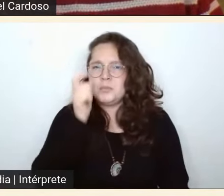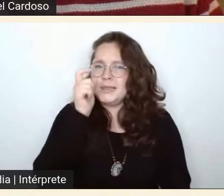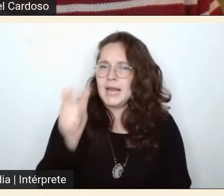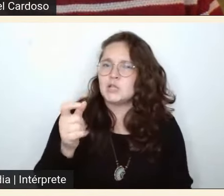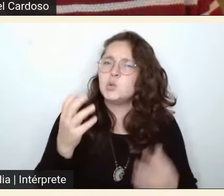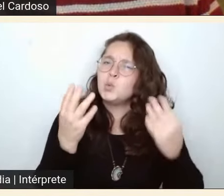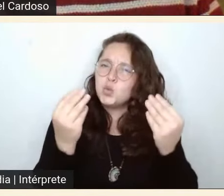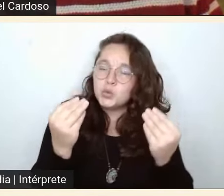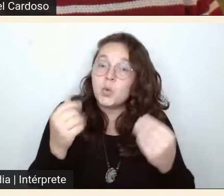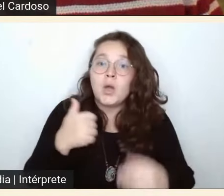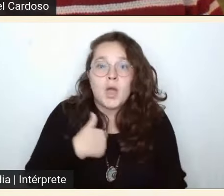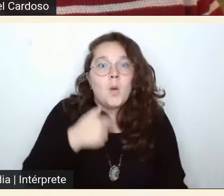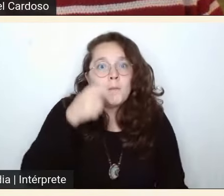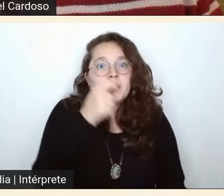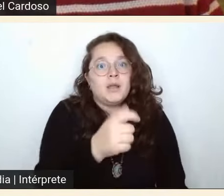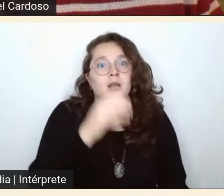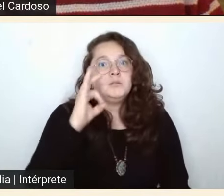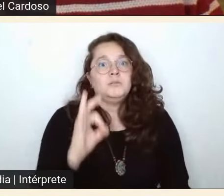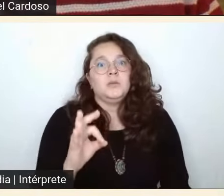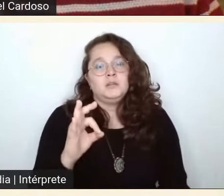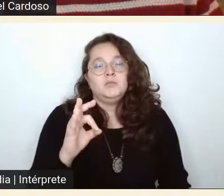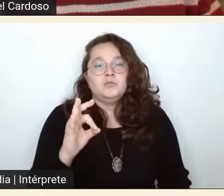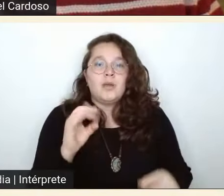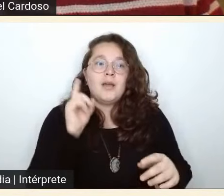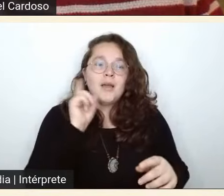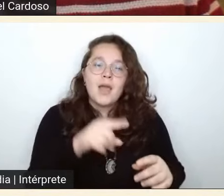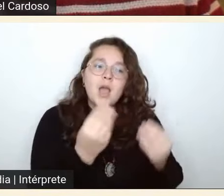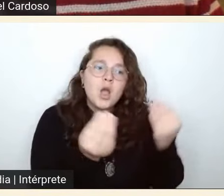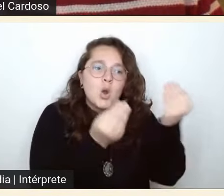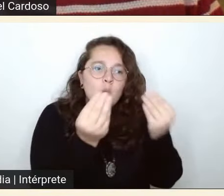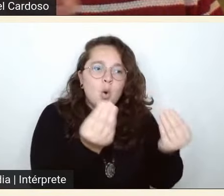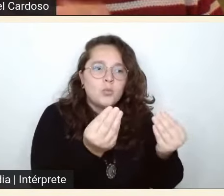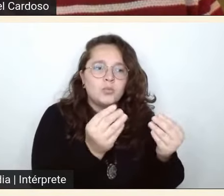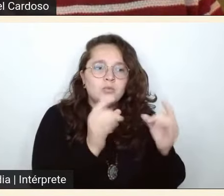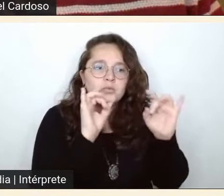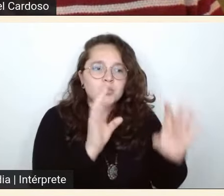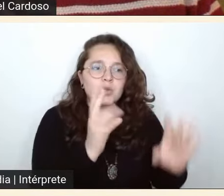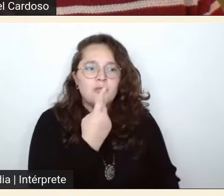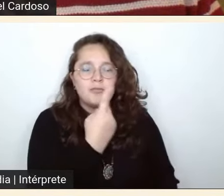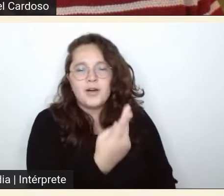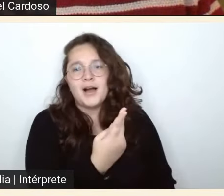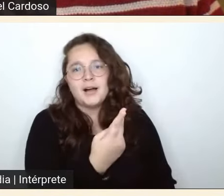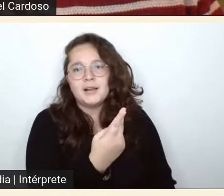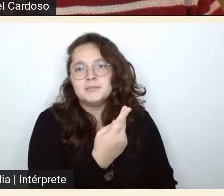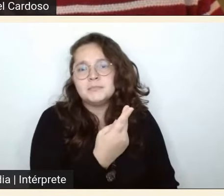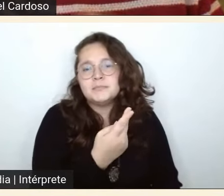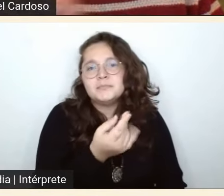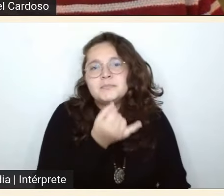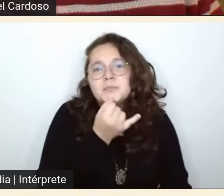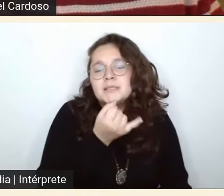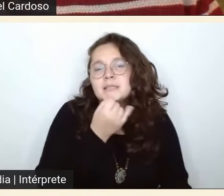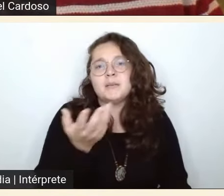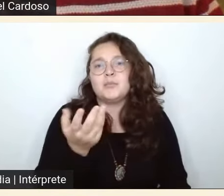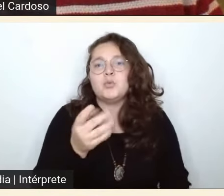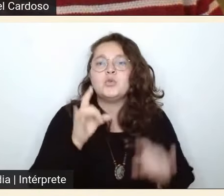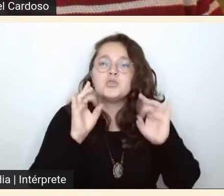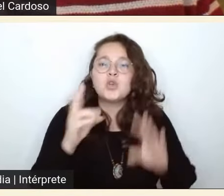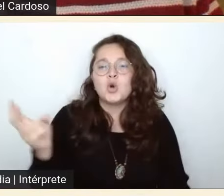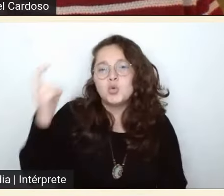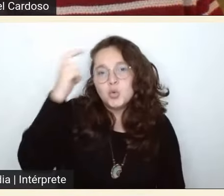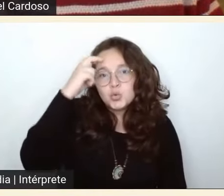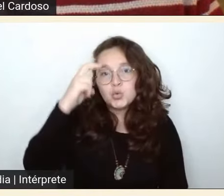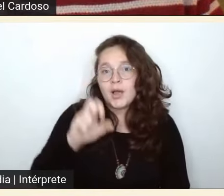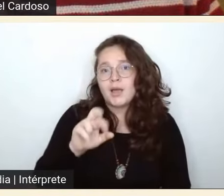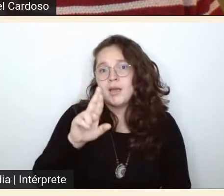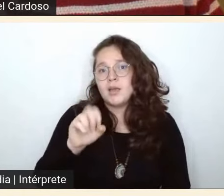interessa é enquadrar a pergunta diferentemente. Por que que só se fala em cultura erudita, quando existe uma